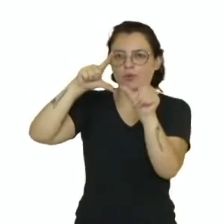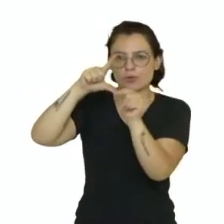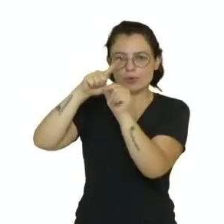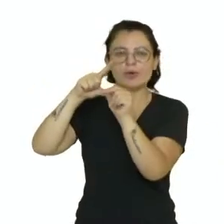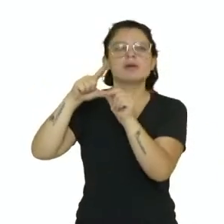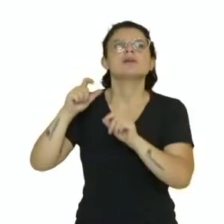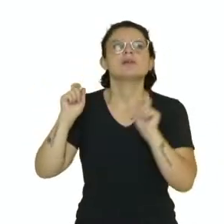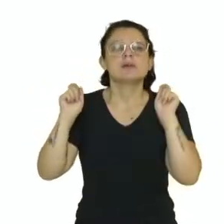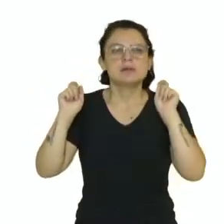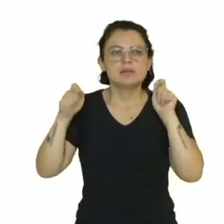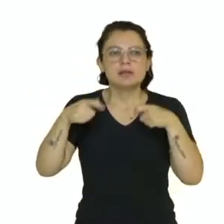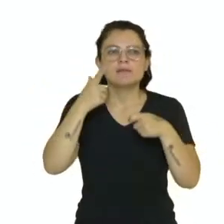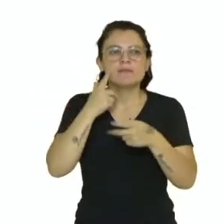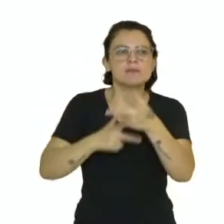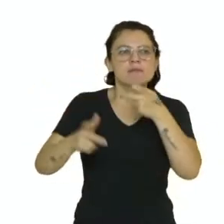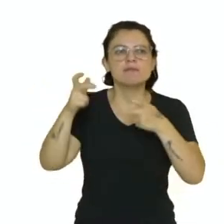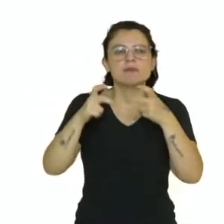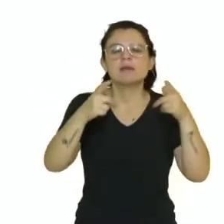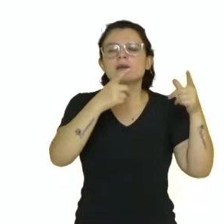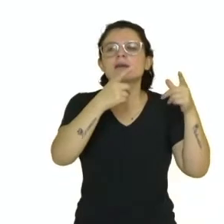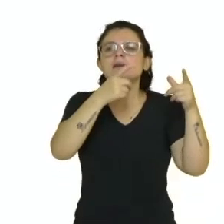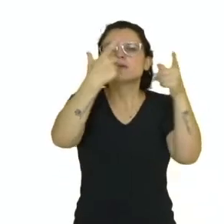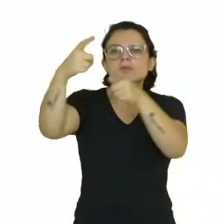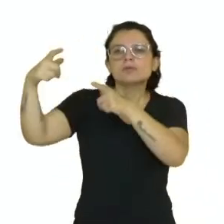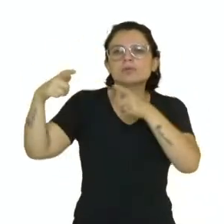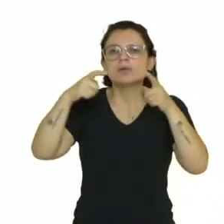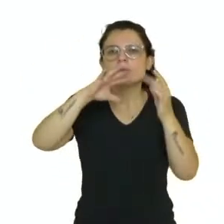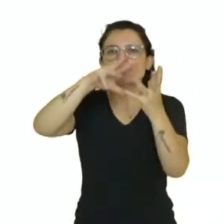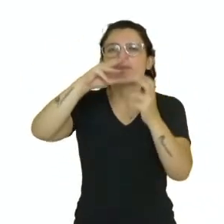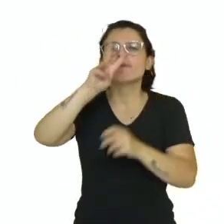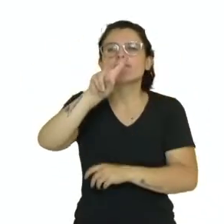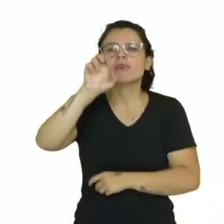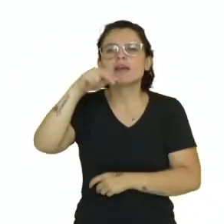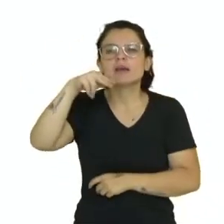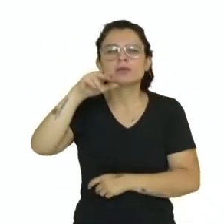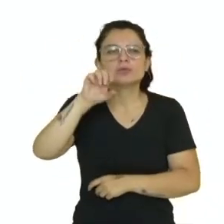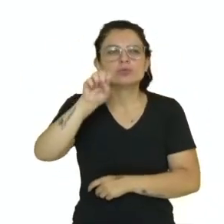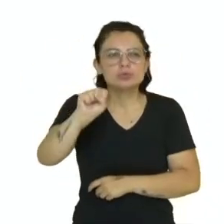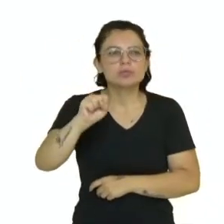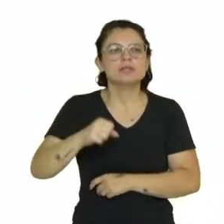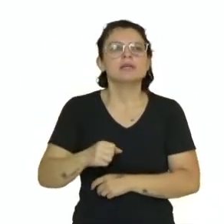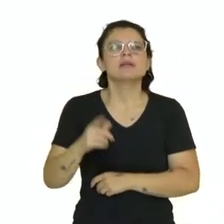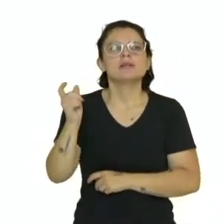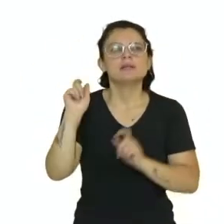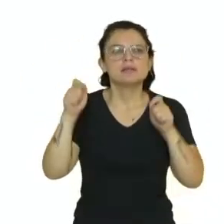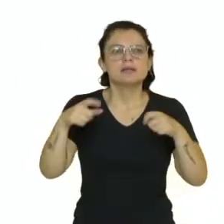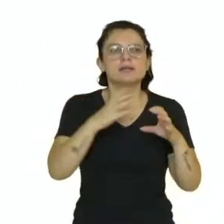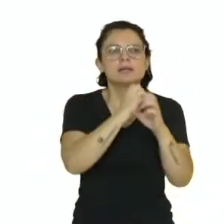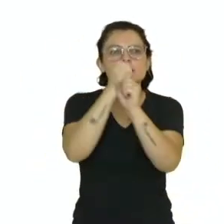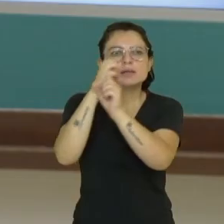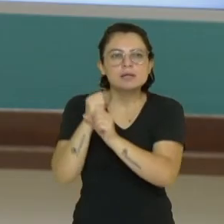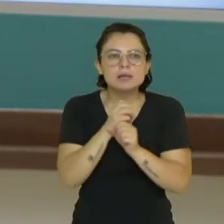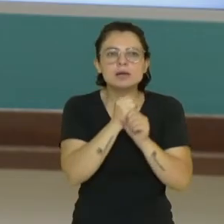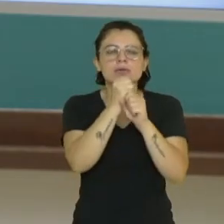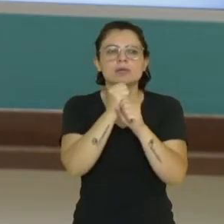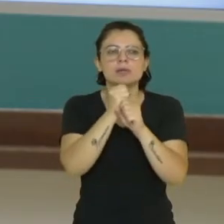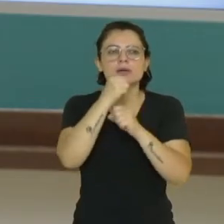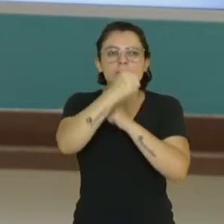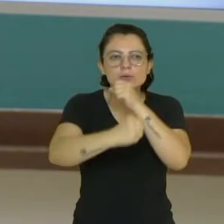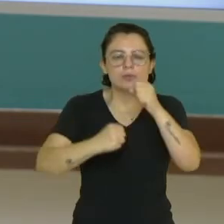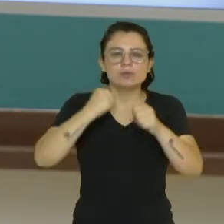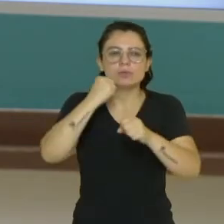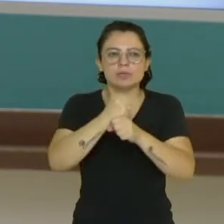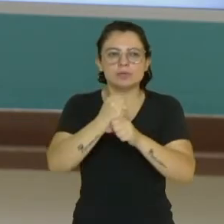e calcular a duração do ano com bastante precisão. possuíam então 2 calendários,